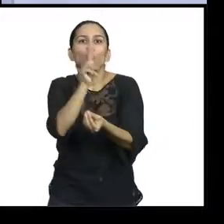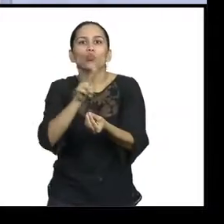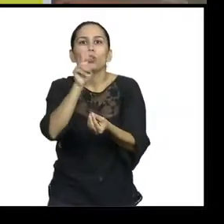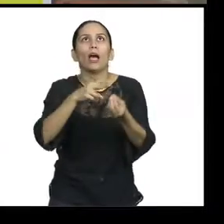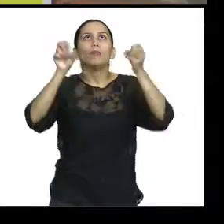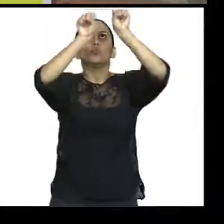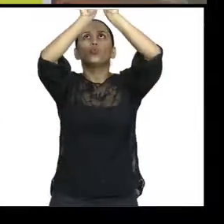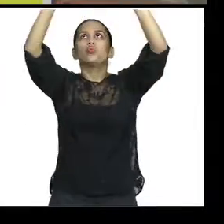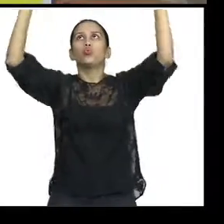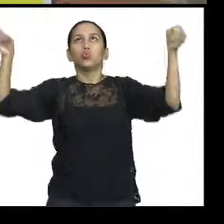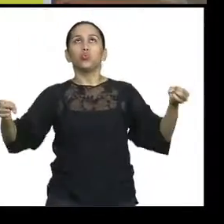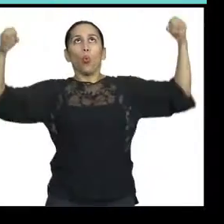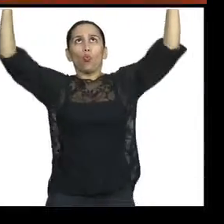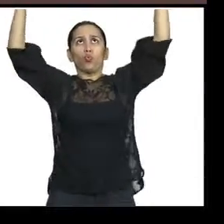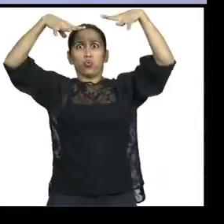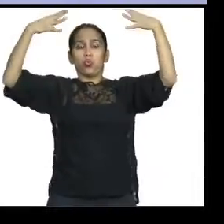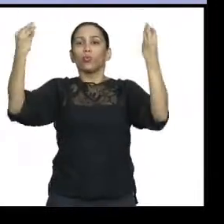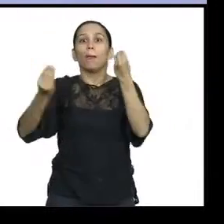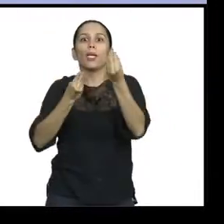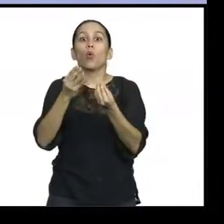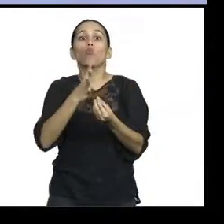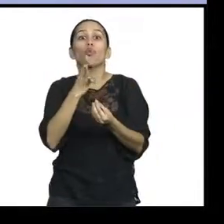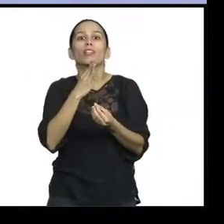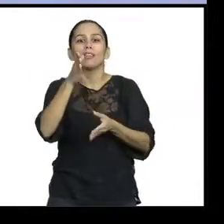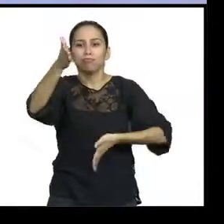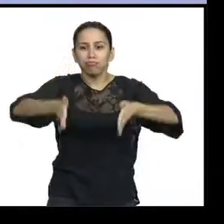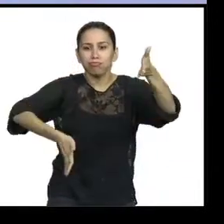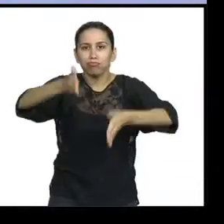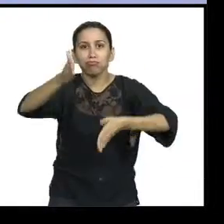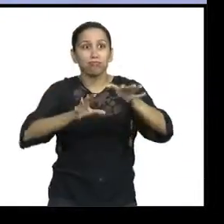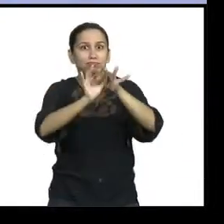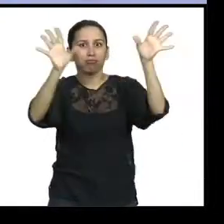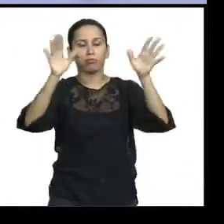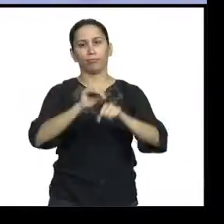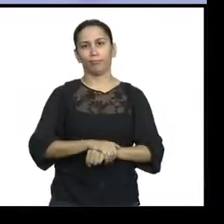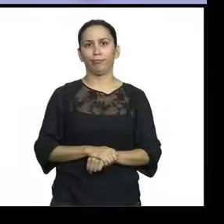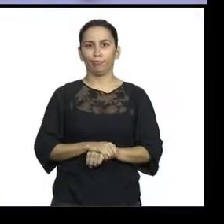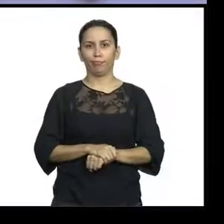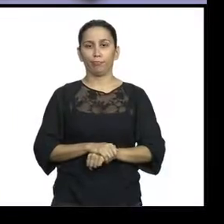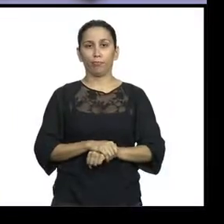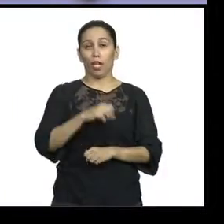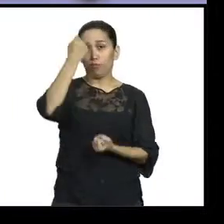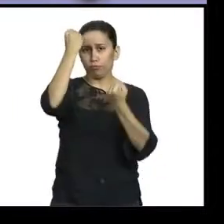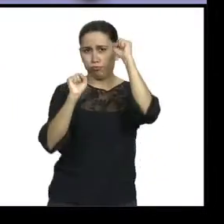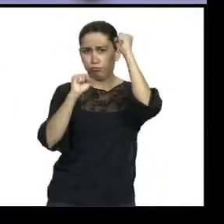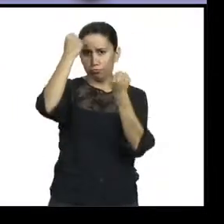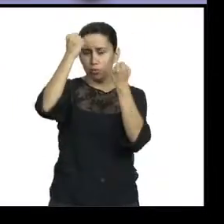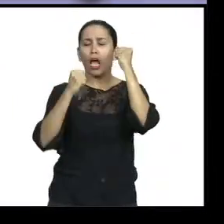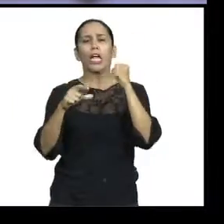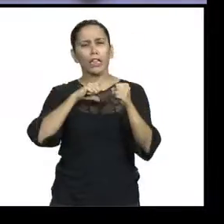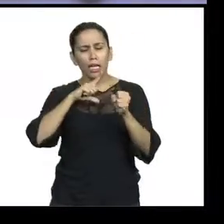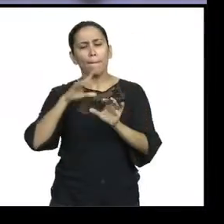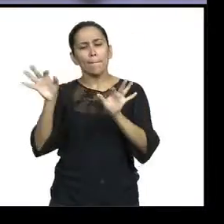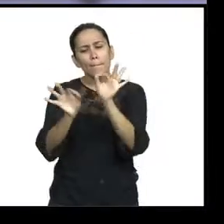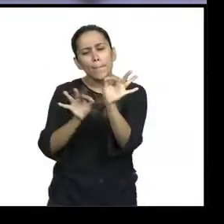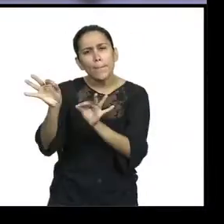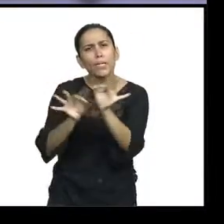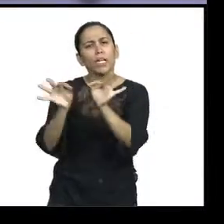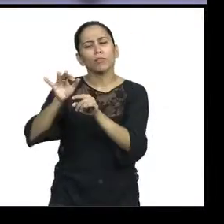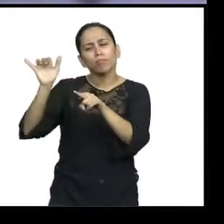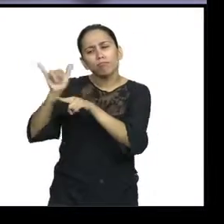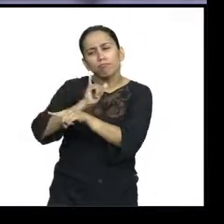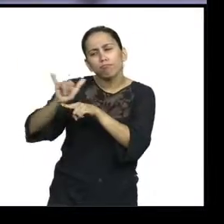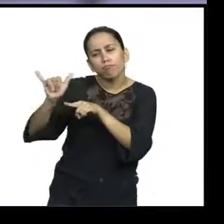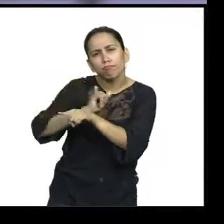da empresa e as rotas de fugas. Cada indústria de proteína animal tem um plano de resposta à emergência. Ele é desenvolvido de acordo